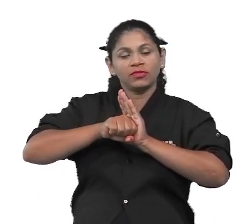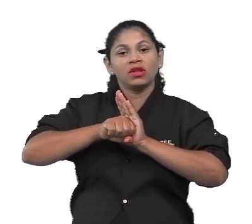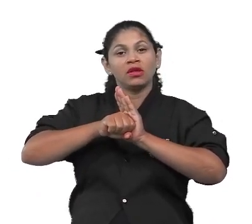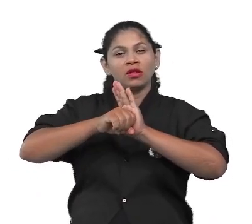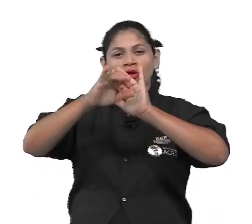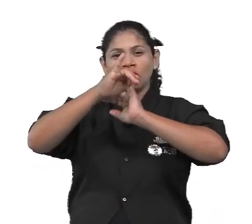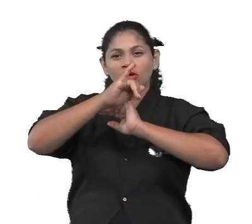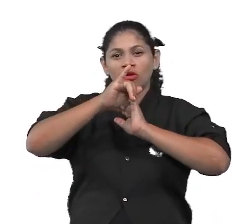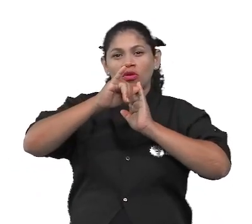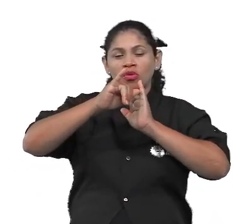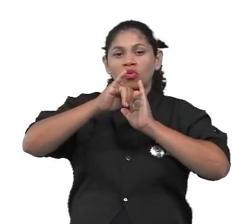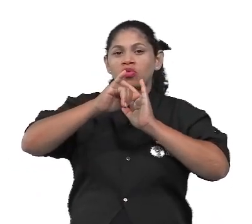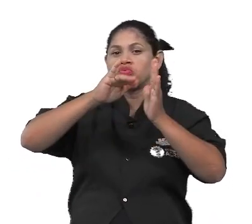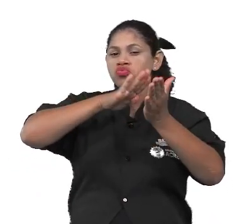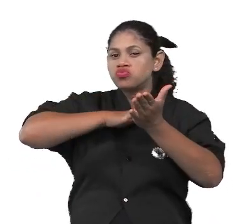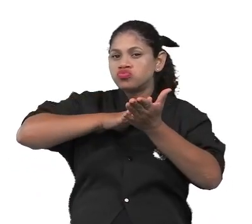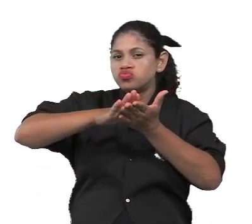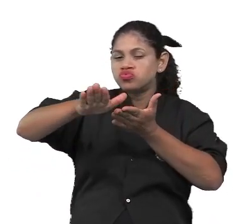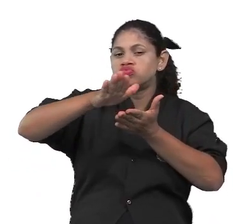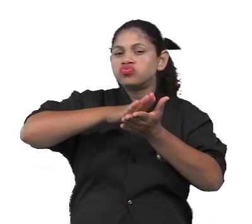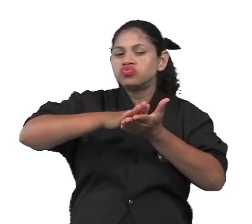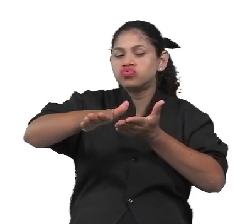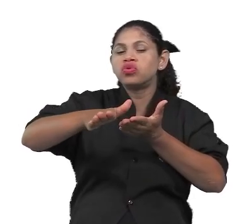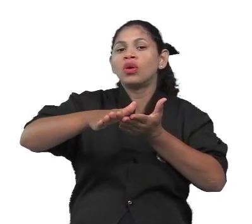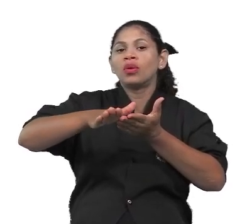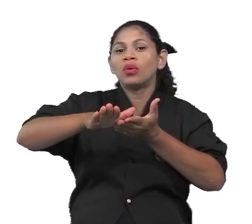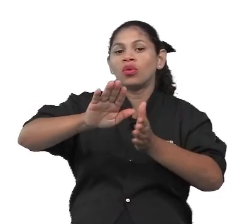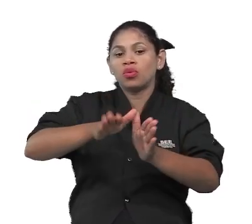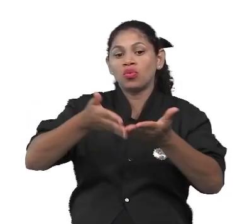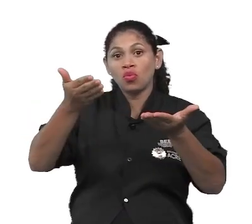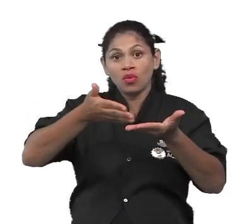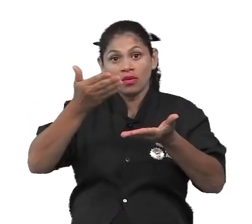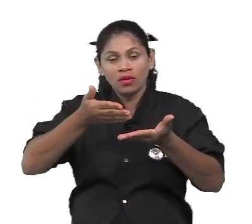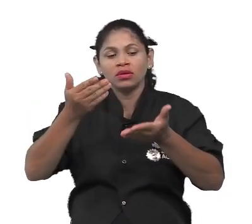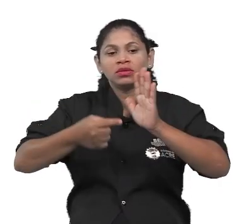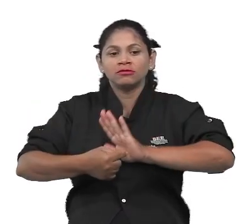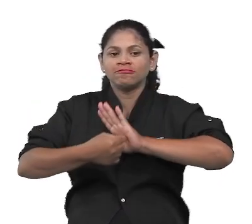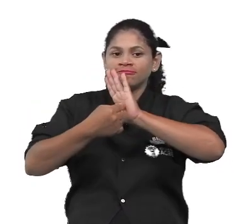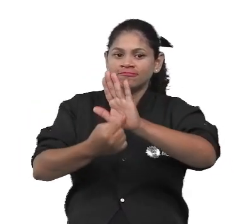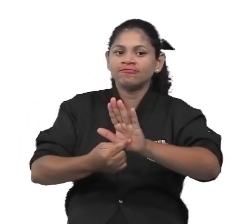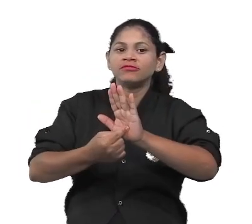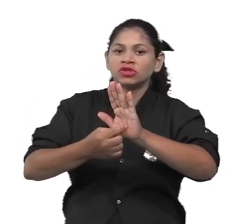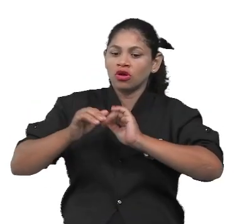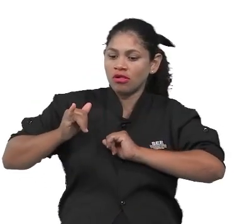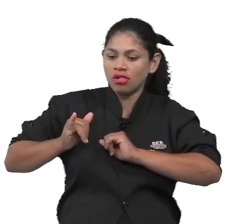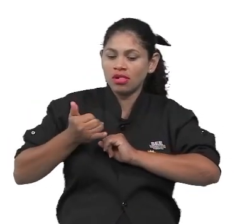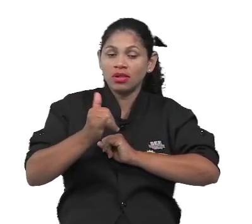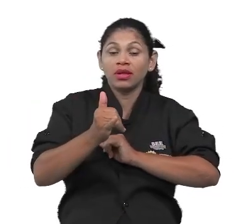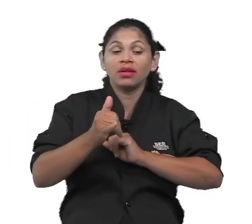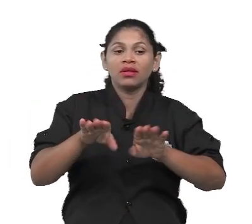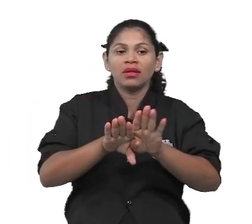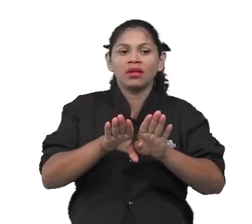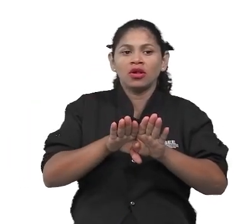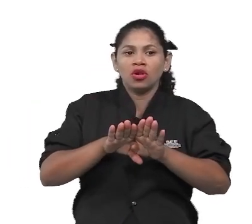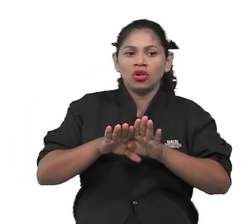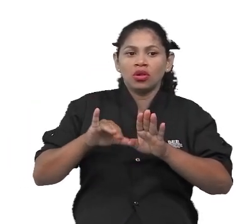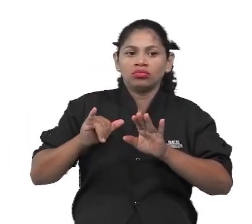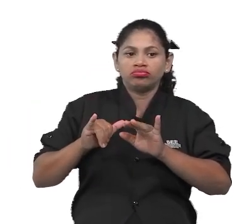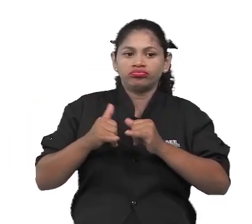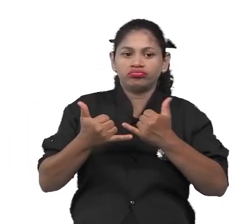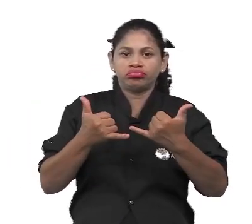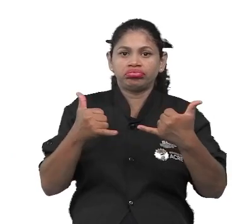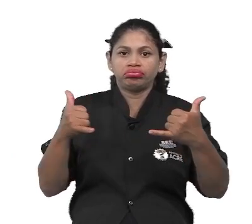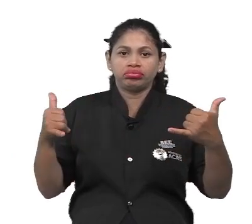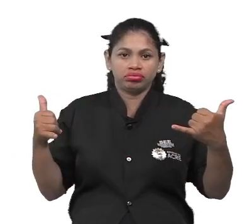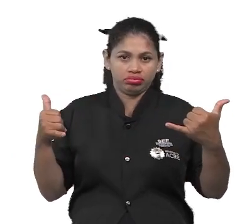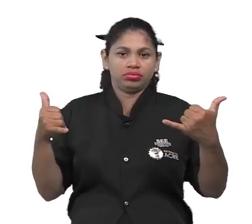Magnet, onde ele cunhou os termos eletricidade e eletrização. E ele também estudou as propriedades elétricas e